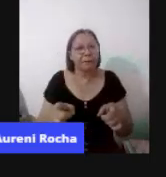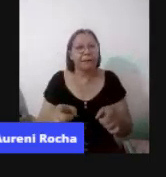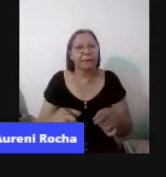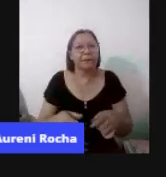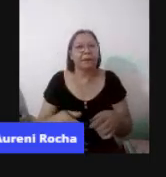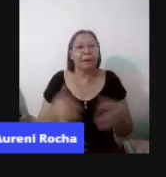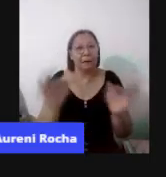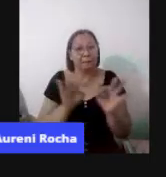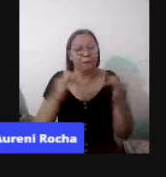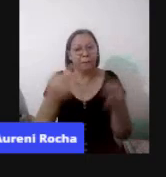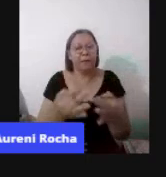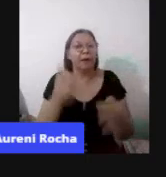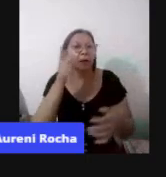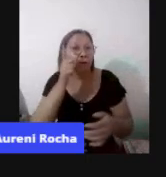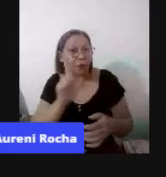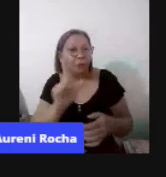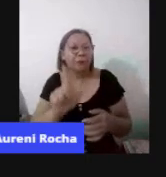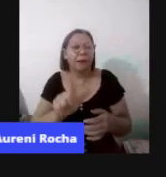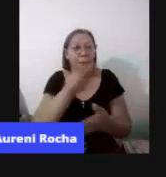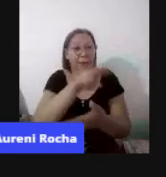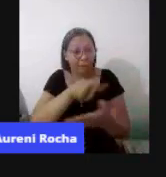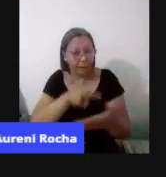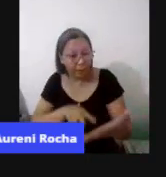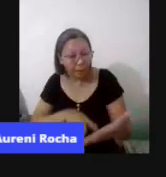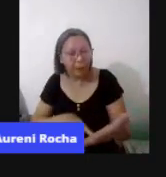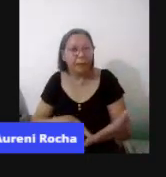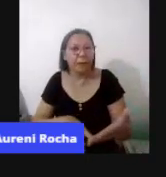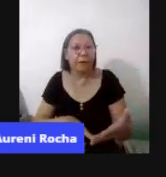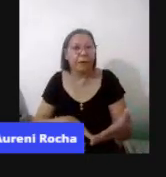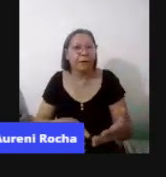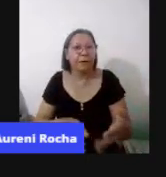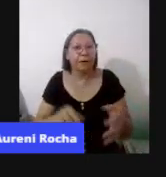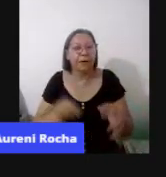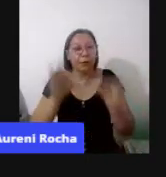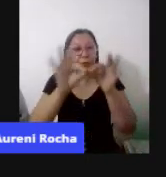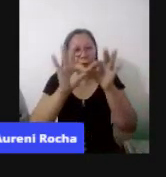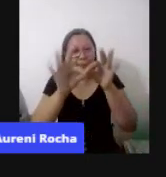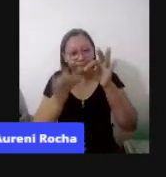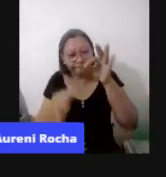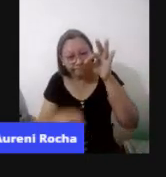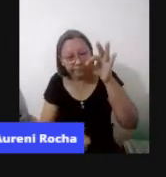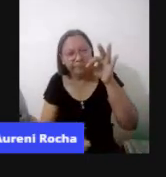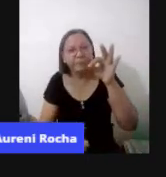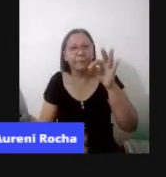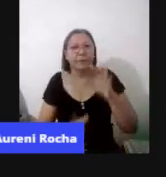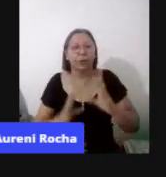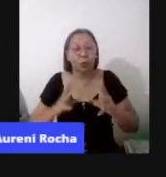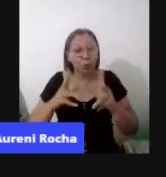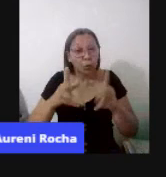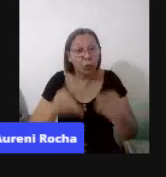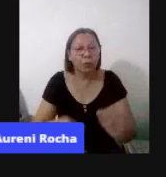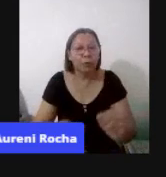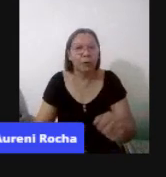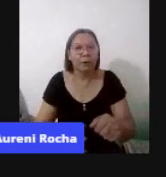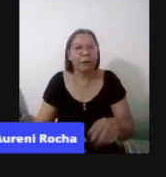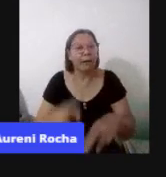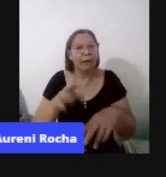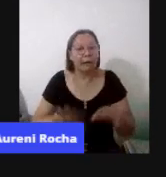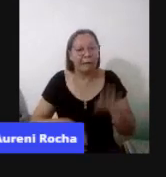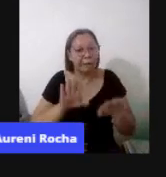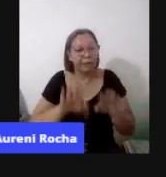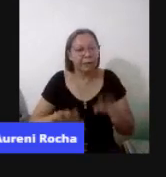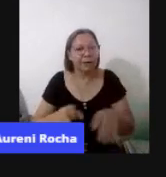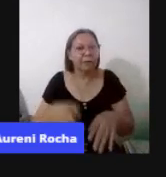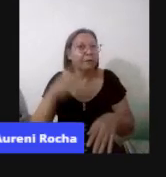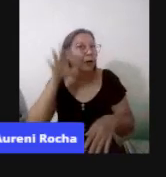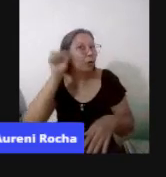acesso à história na íntegra, à música na íntegra, por mais que ela não consegue escutar ou ouvir